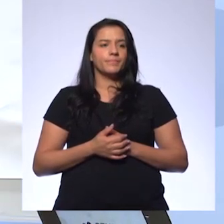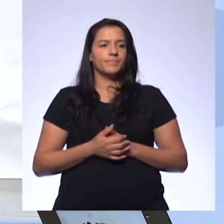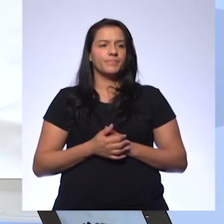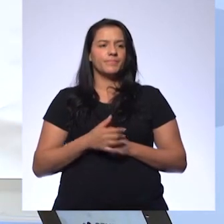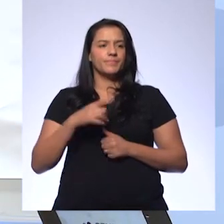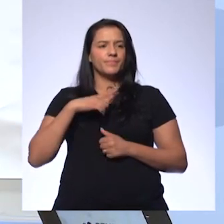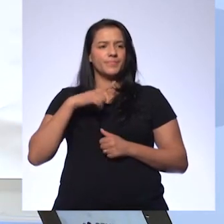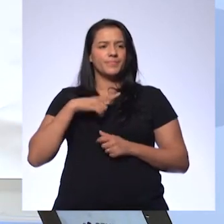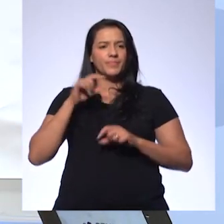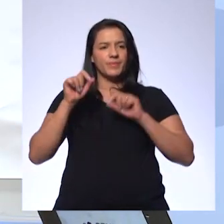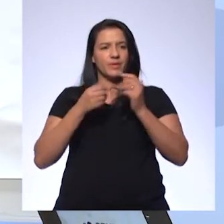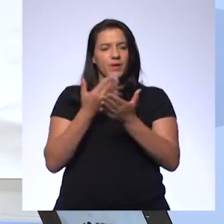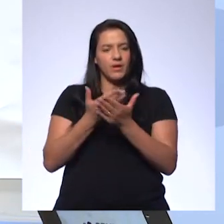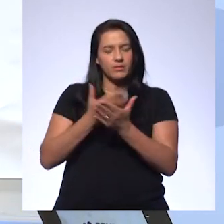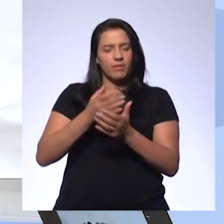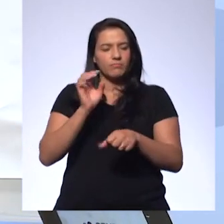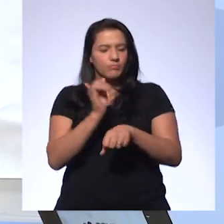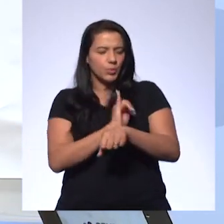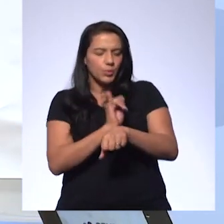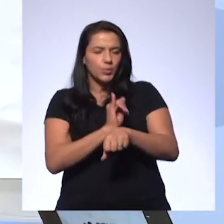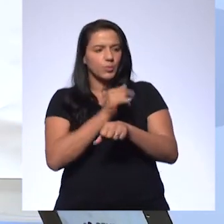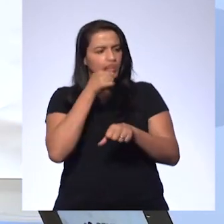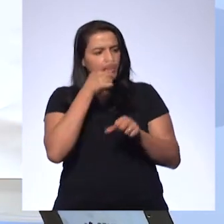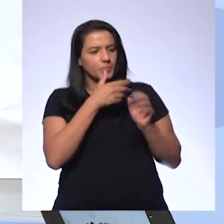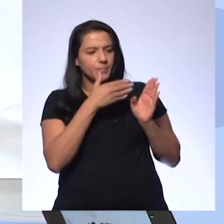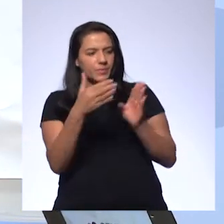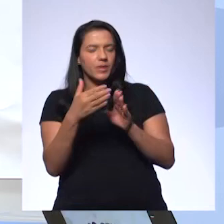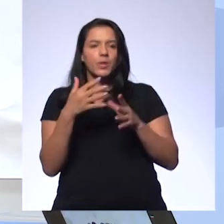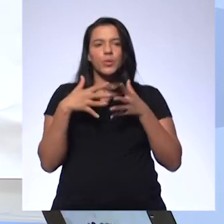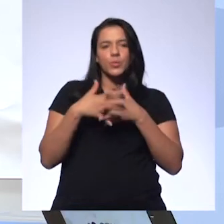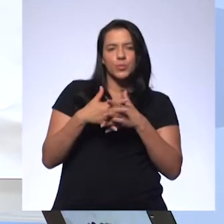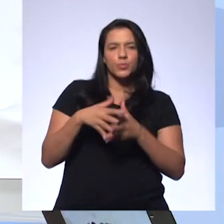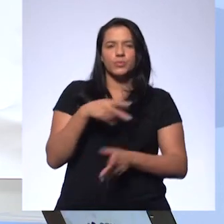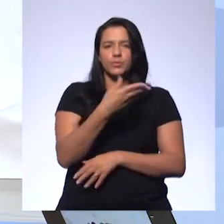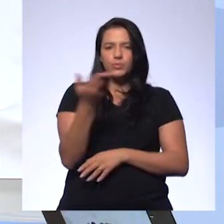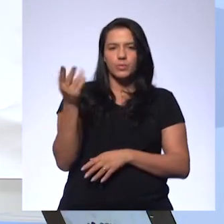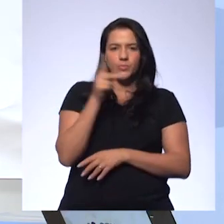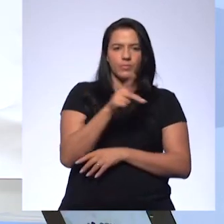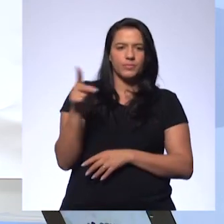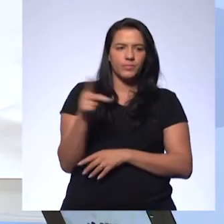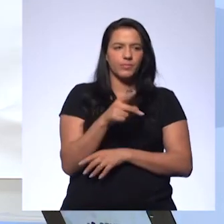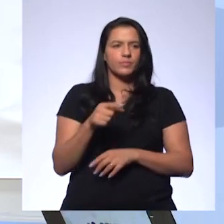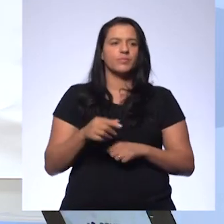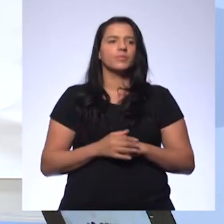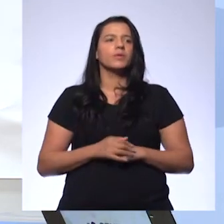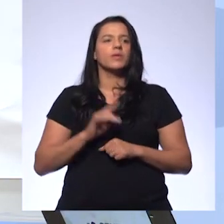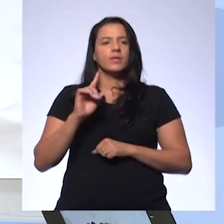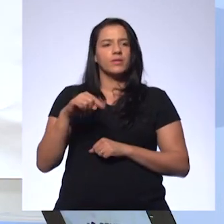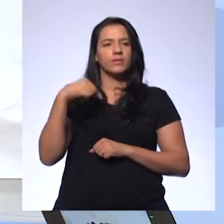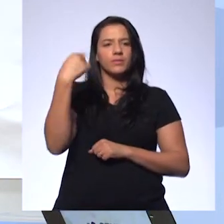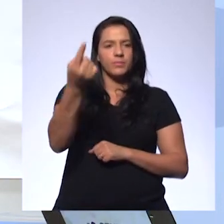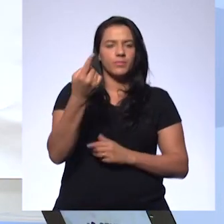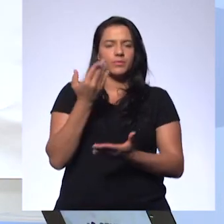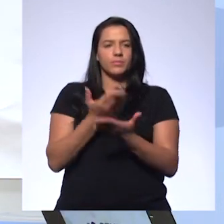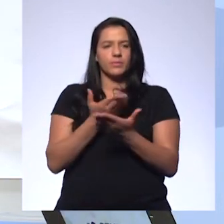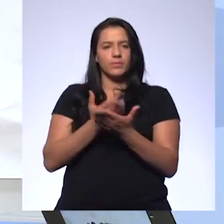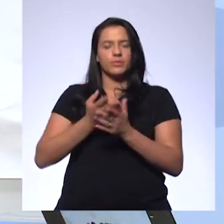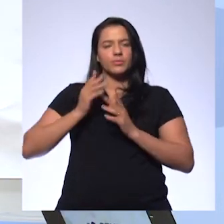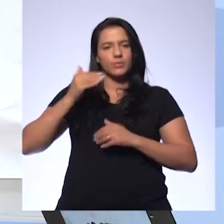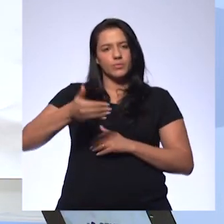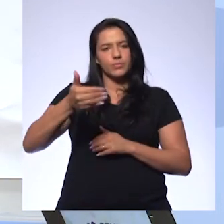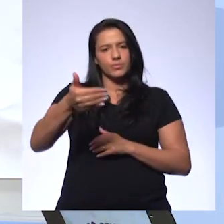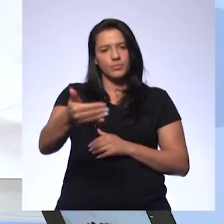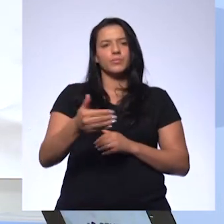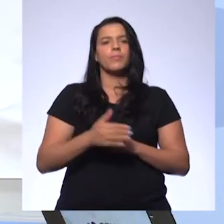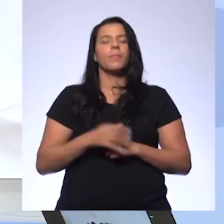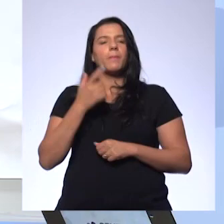Revejam as aulas no possível, está gravado no YouTube. Qualquer dúvida, vocês procuram o professor de vocês, tá ok? Mas nós vamos dar continuidade na próxima aula também,